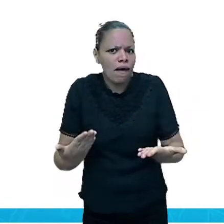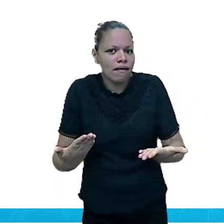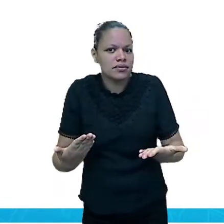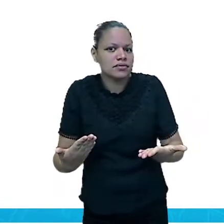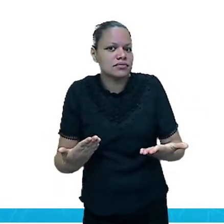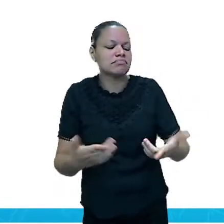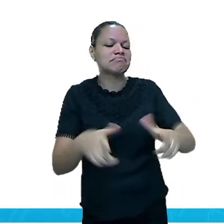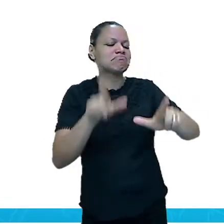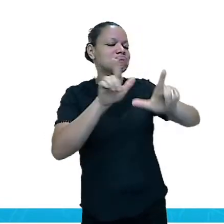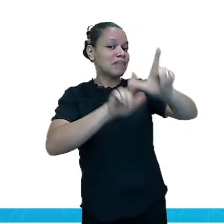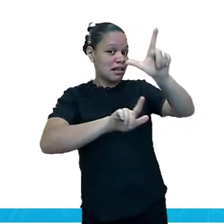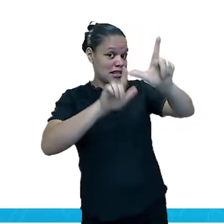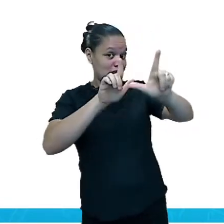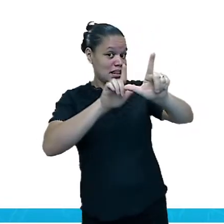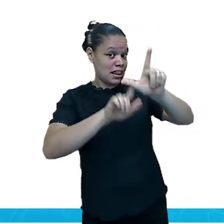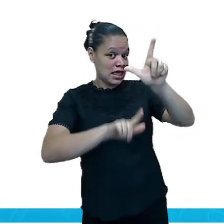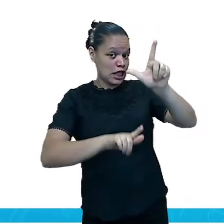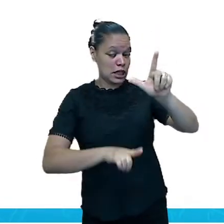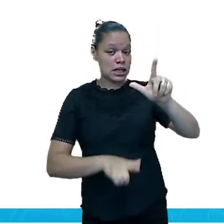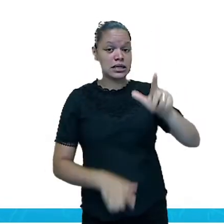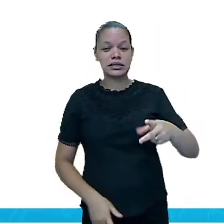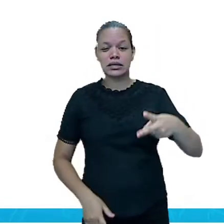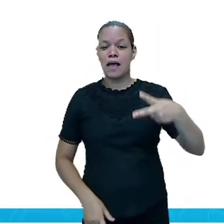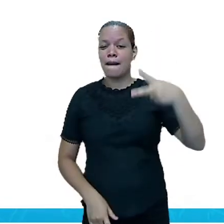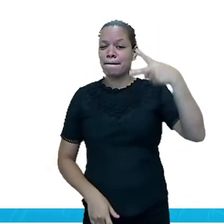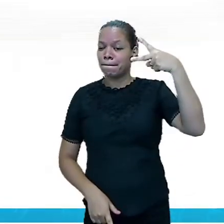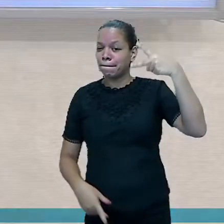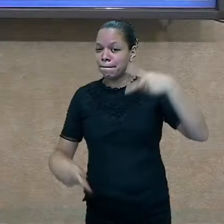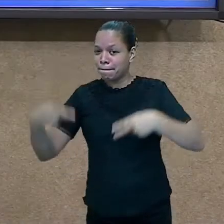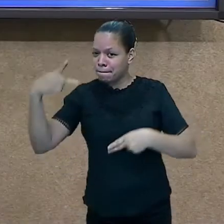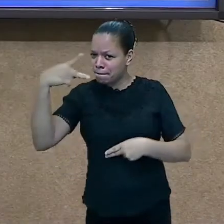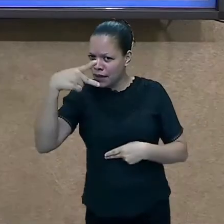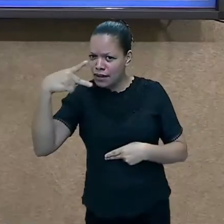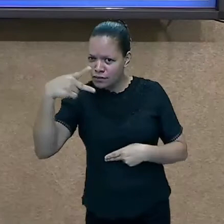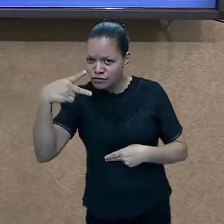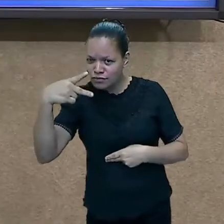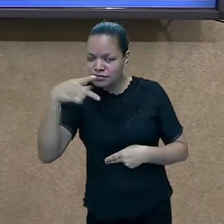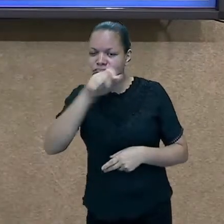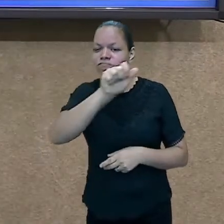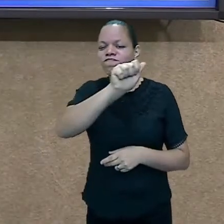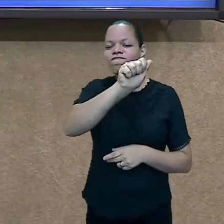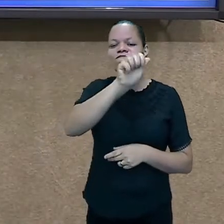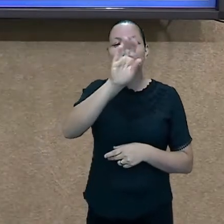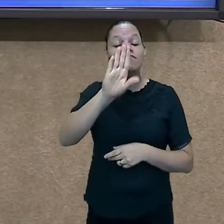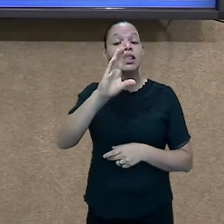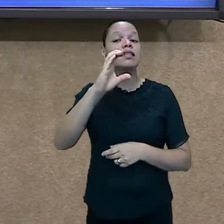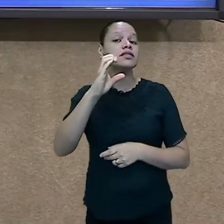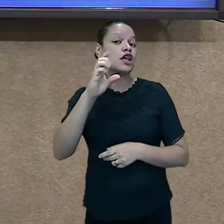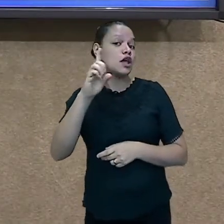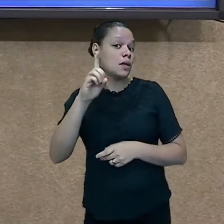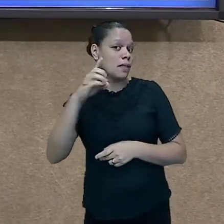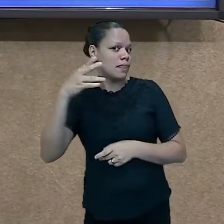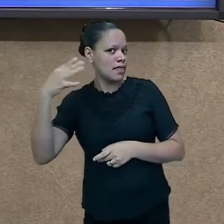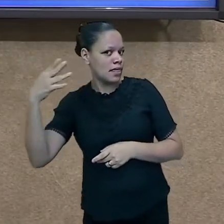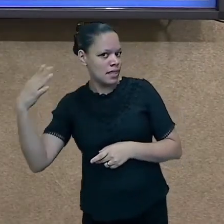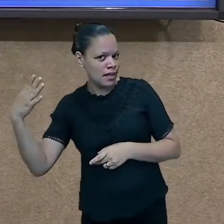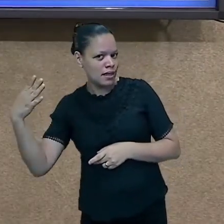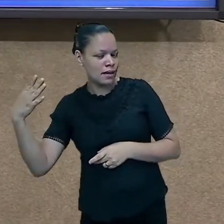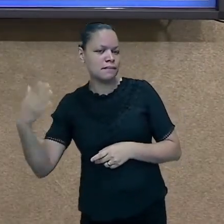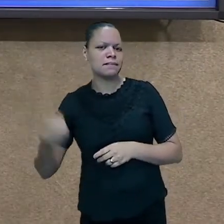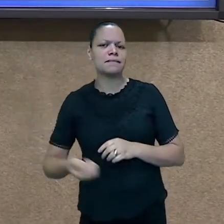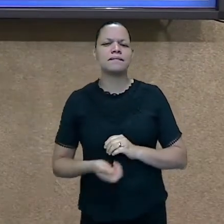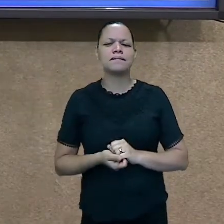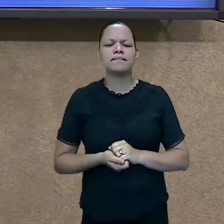do alfabeto latino, que é o alfabeto que nós utilizamos. Então, duas informações bastante importantes, que são